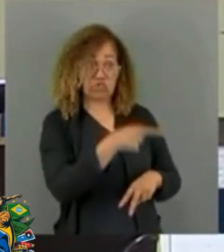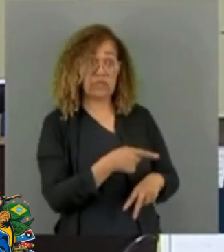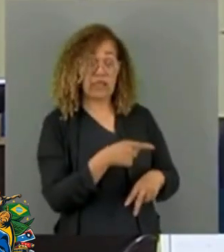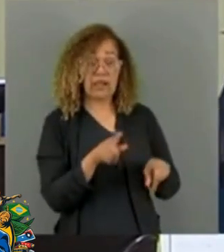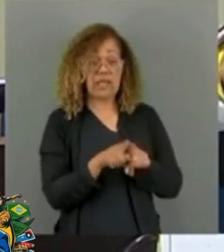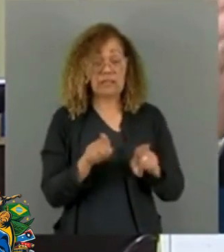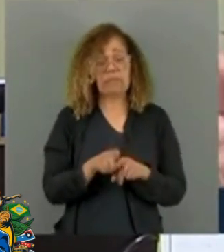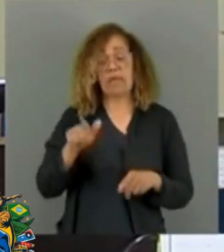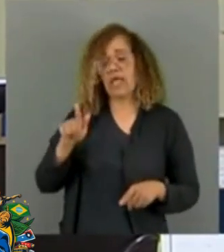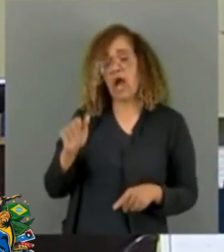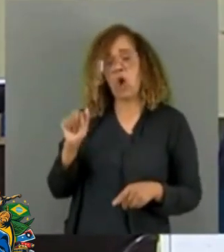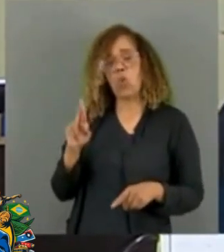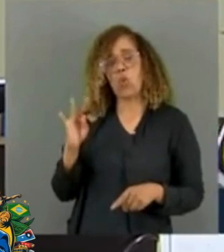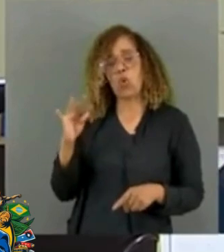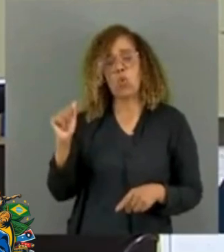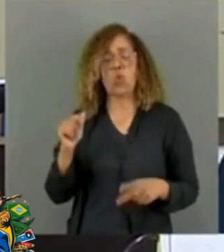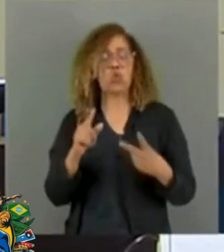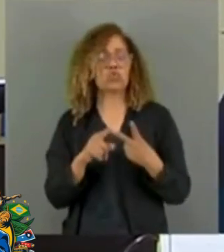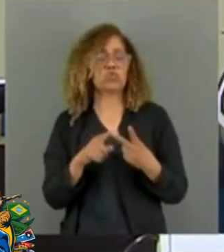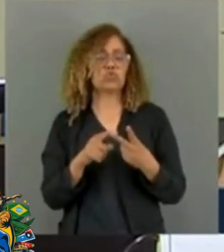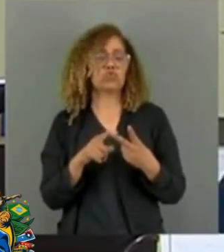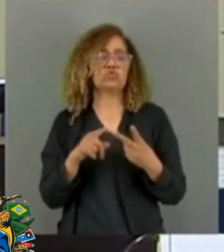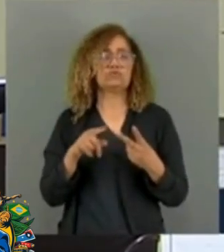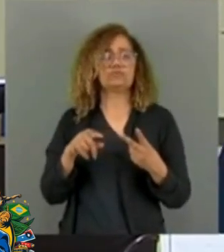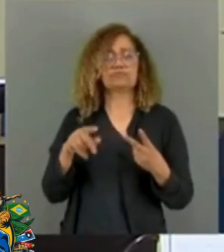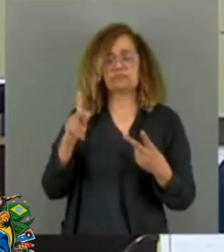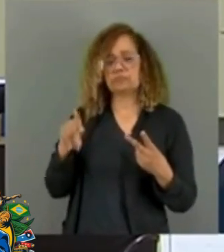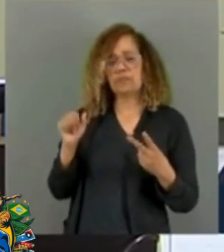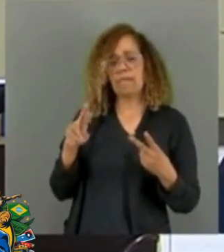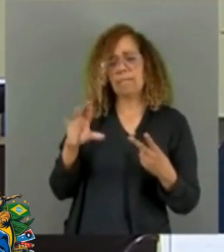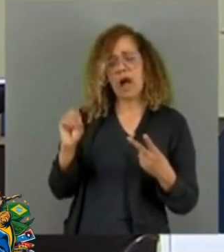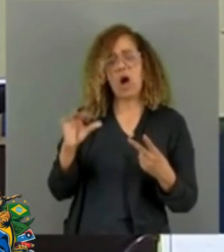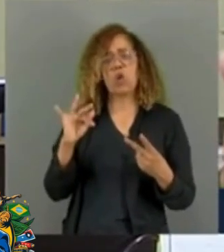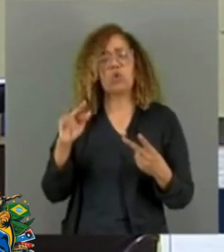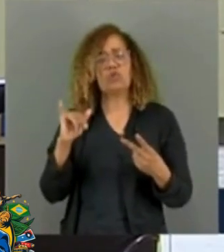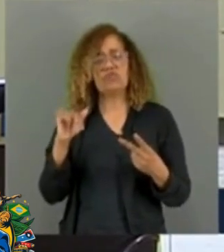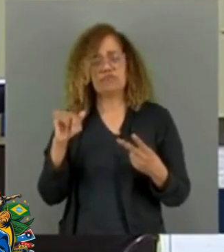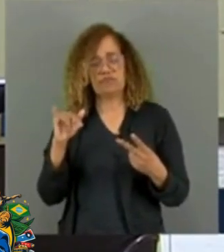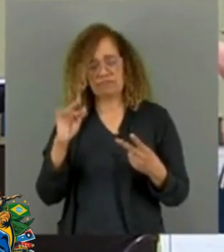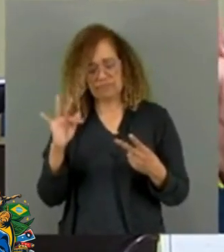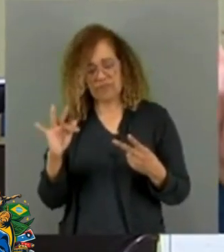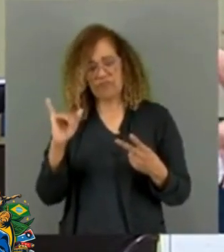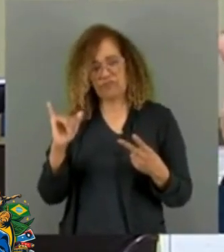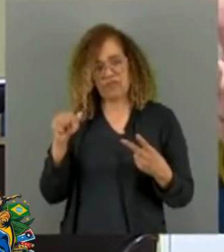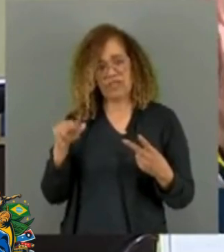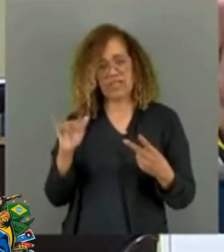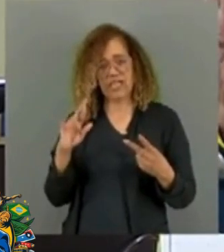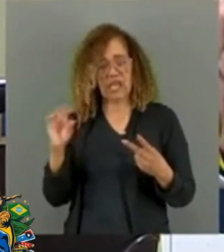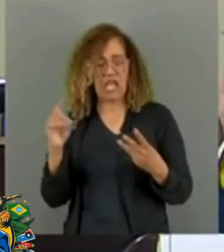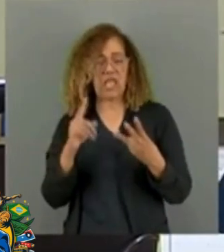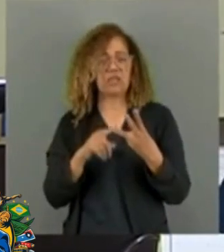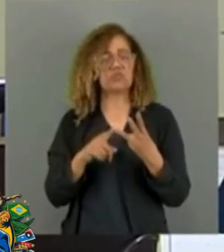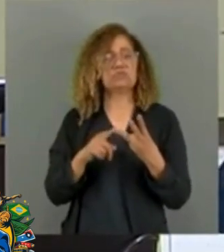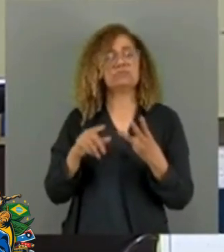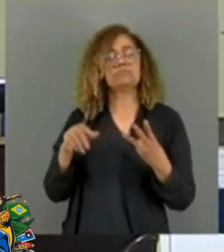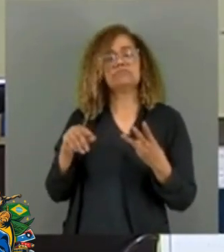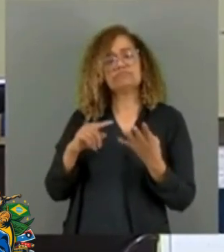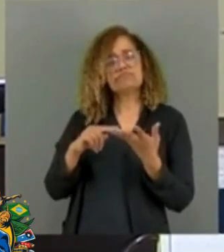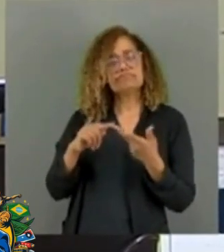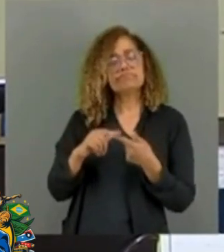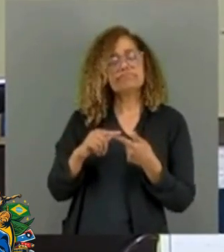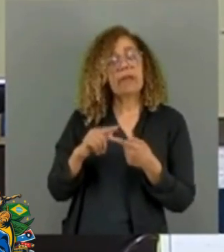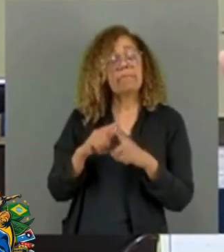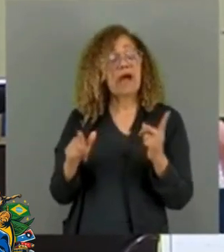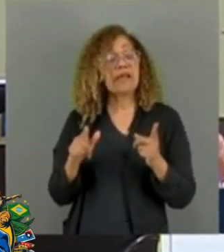Augusto Nunes, Guilherme Fiuza, Rodrigo Constantino, Paulo Figueiredo, todos esses que passaram por um momento onde a Jovem Pan